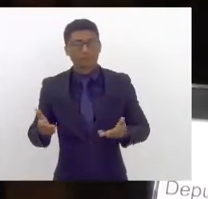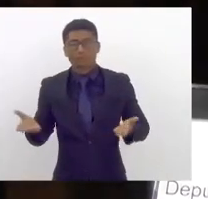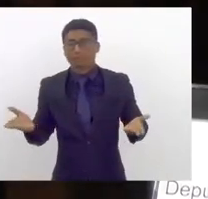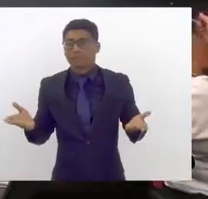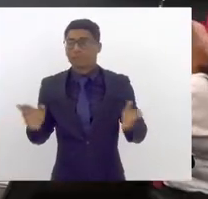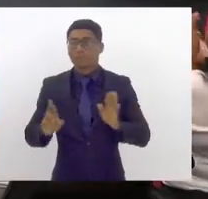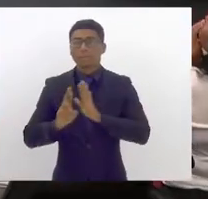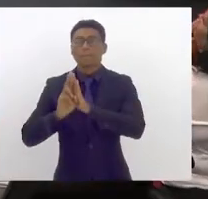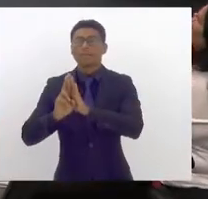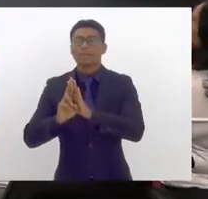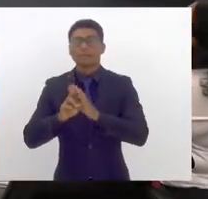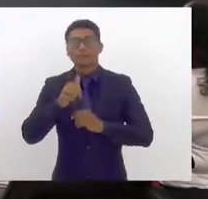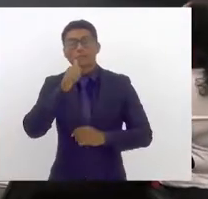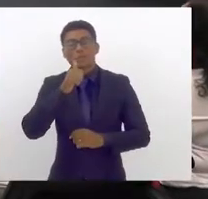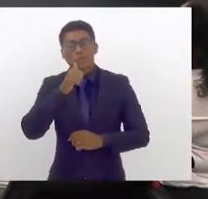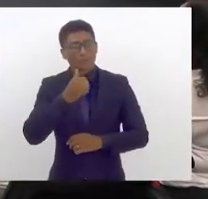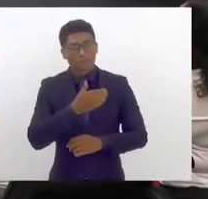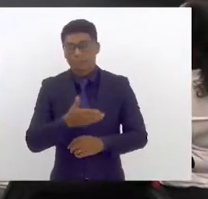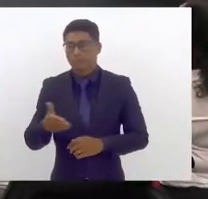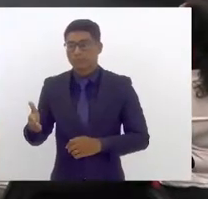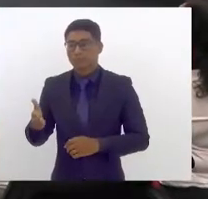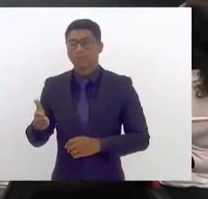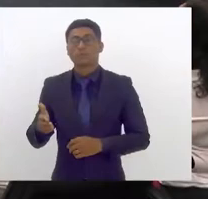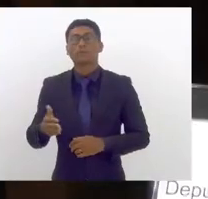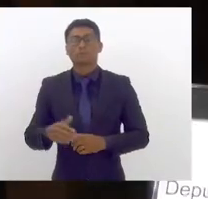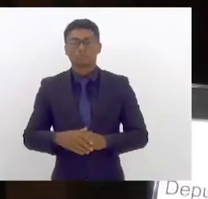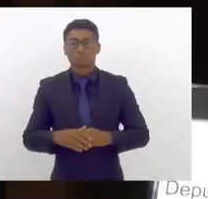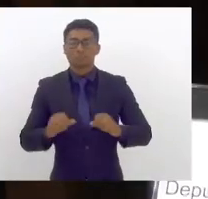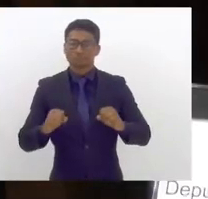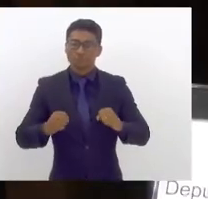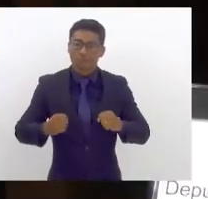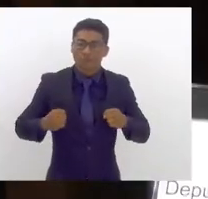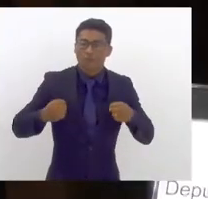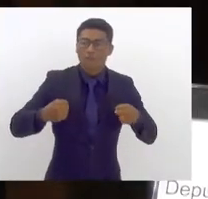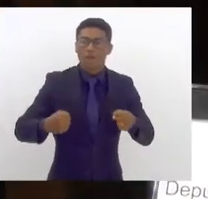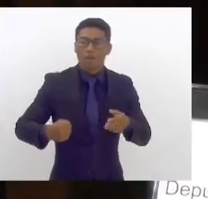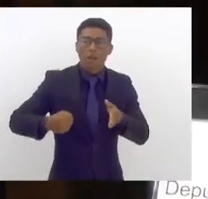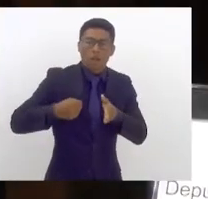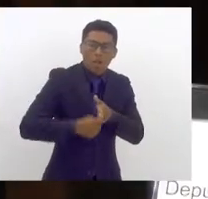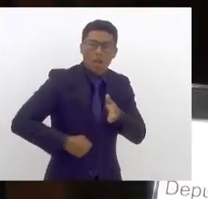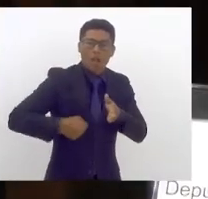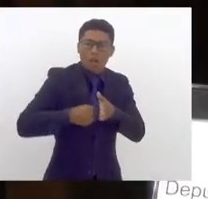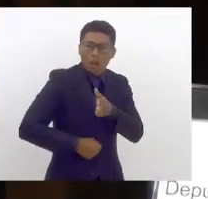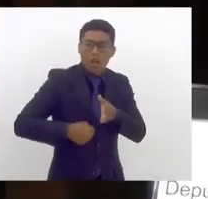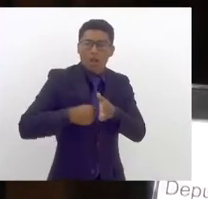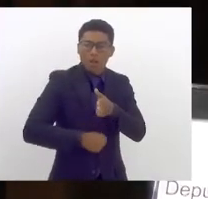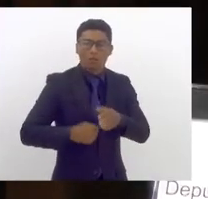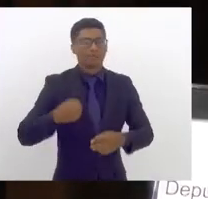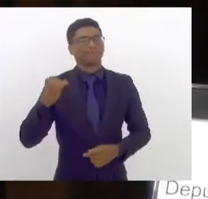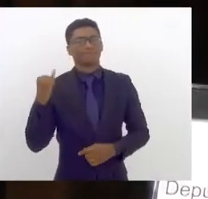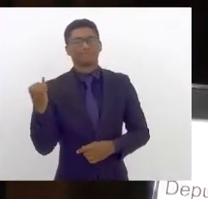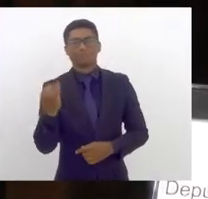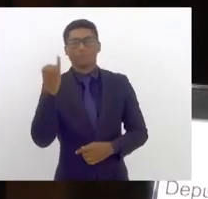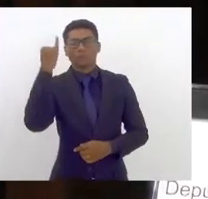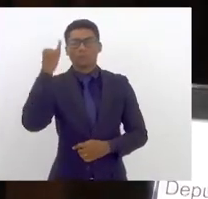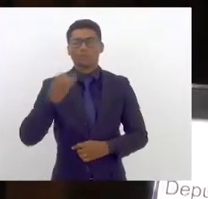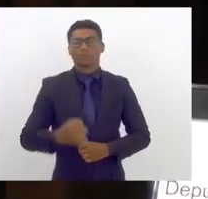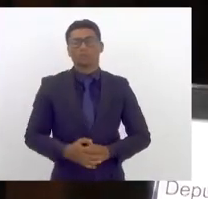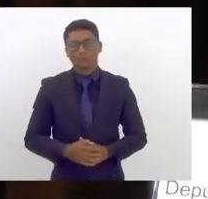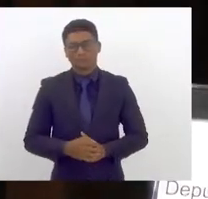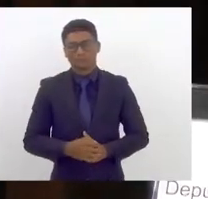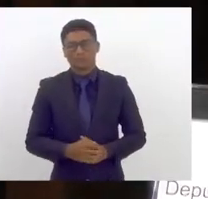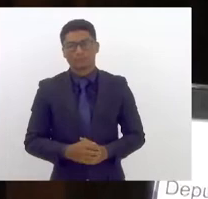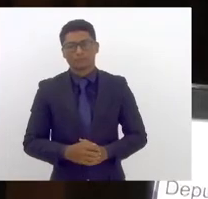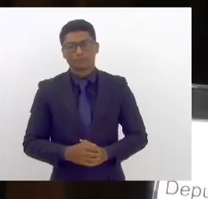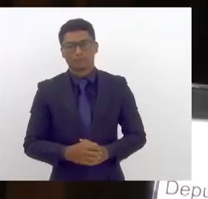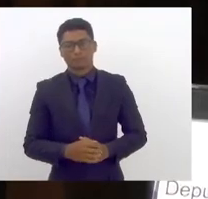femininas mulheres e que estão aí na luta né num pleito de Total relevância para toda a nossa sociedade